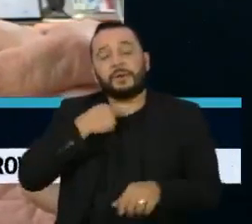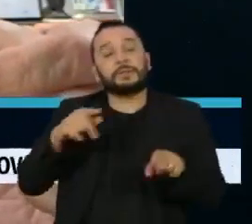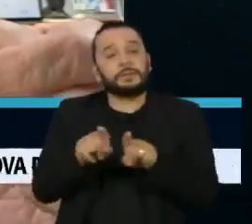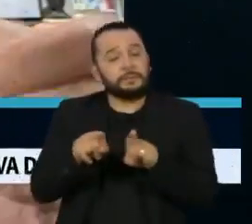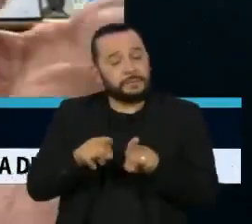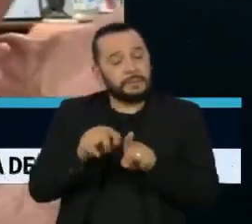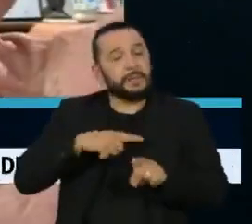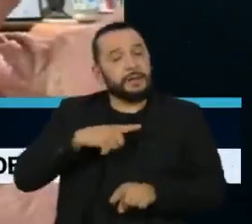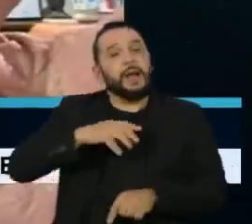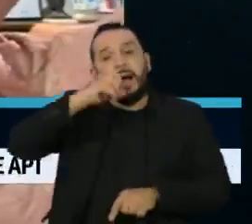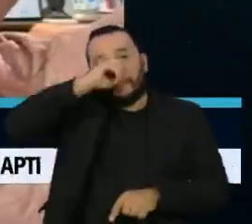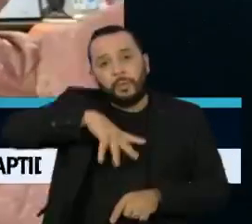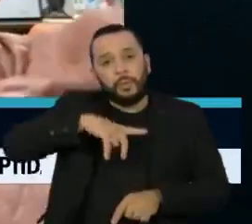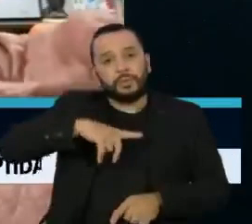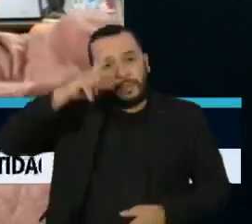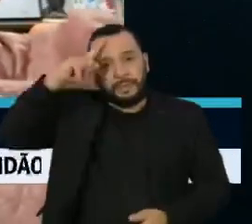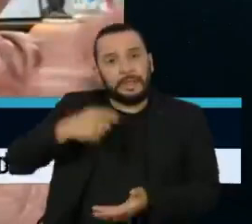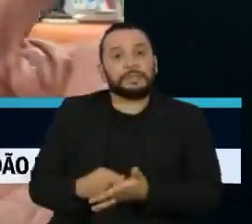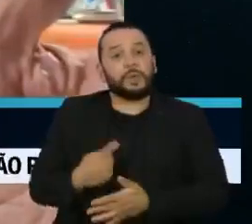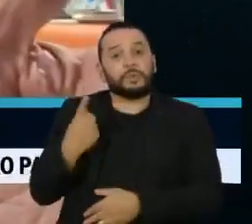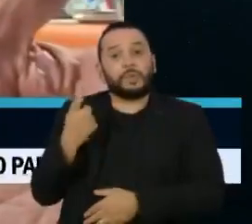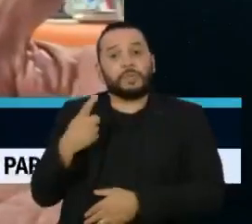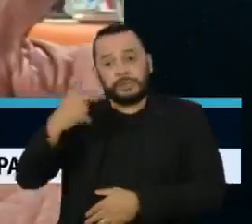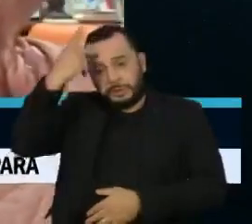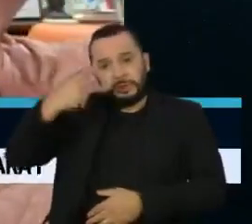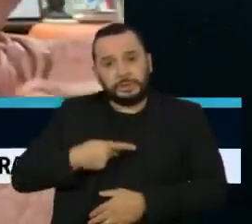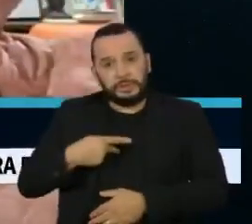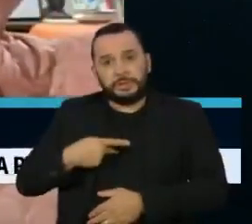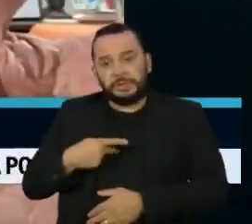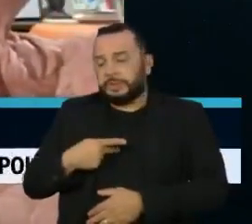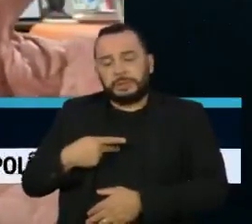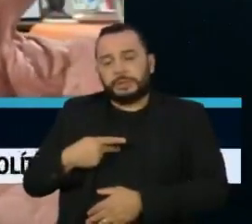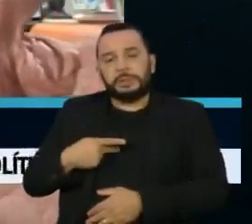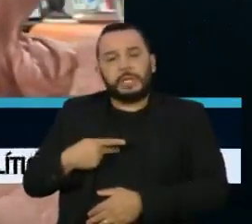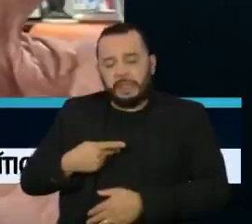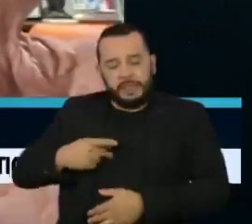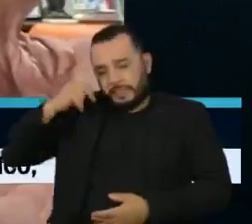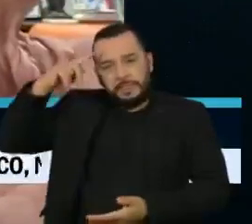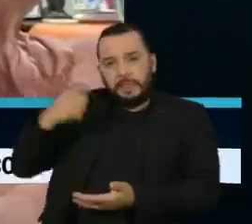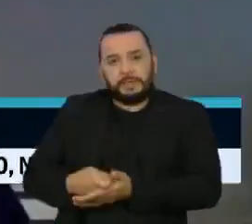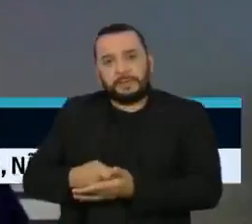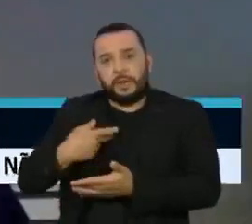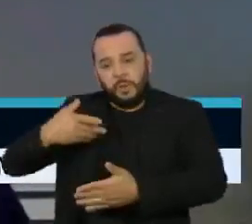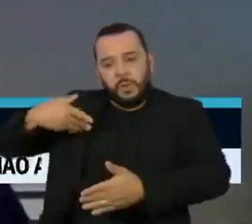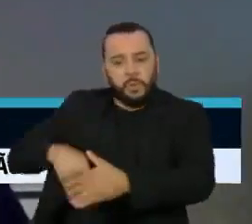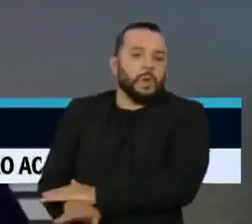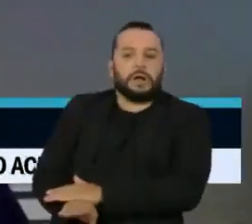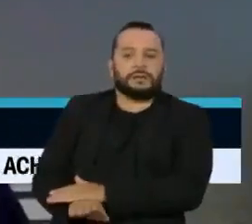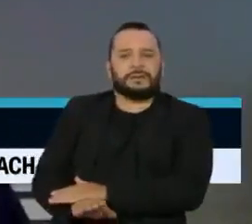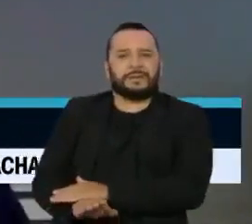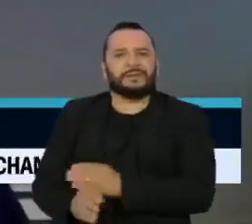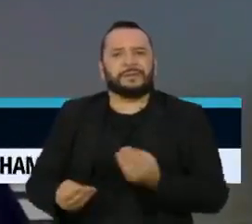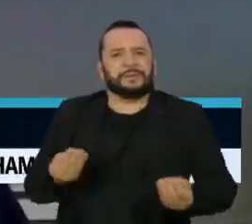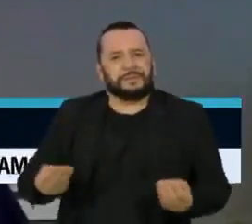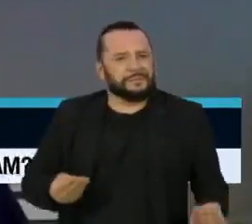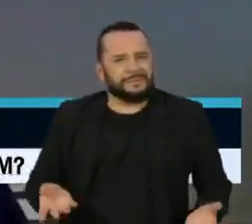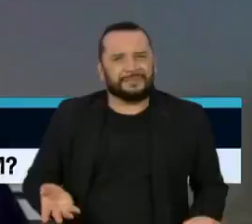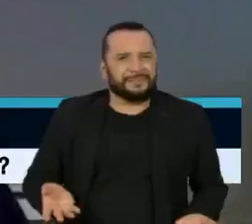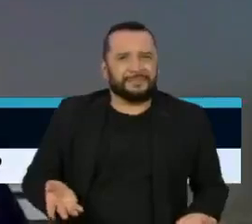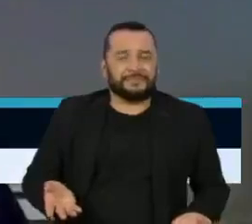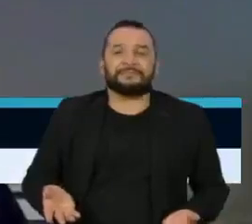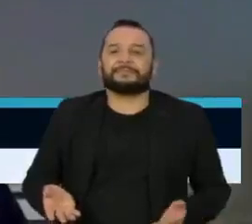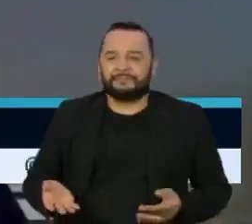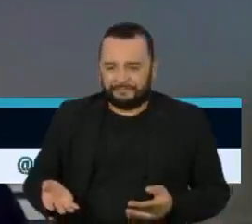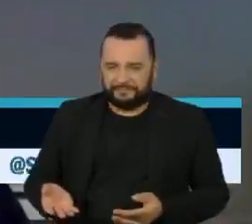monocráticas, decisões que são dadas, vão para gavetas e se tornam quase que definitivas. O protagonismo do